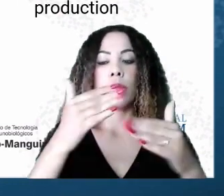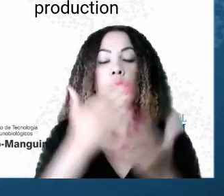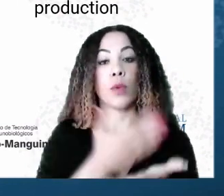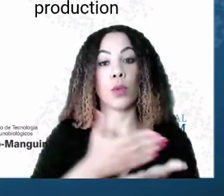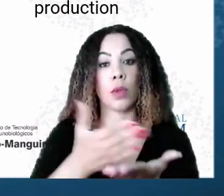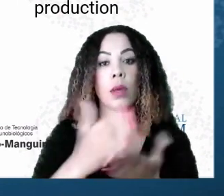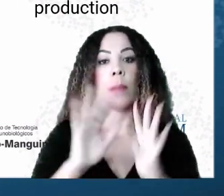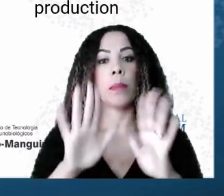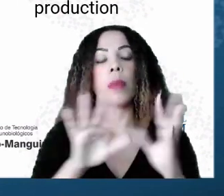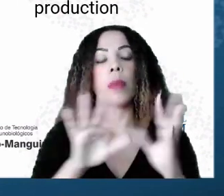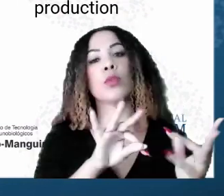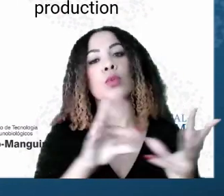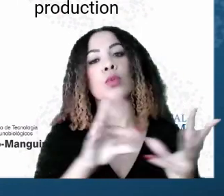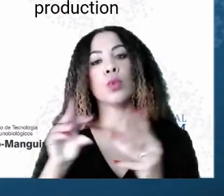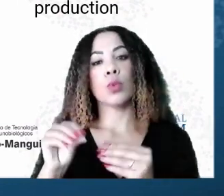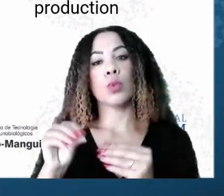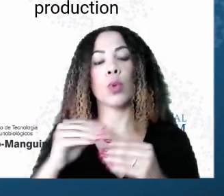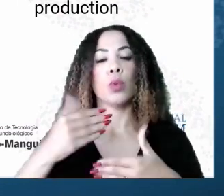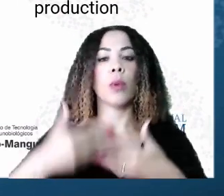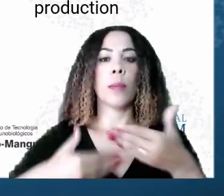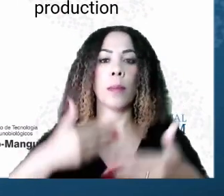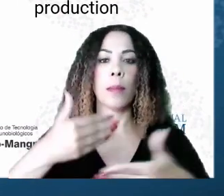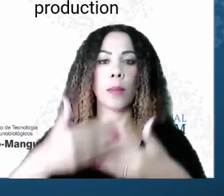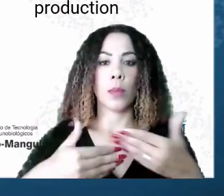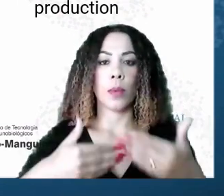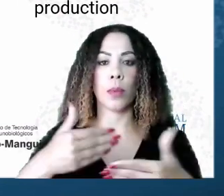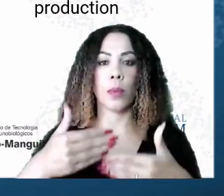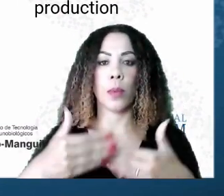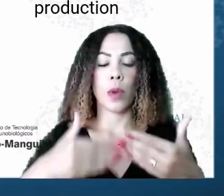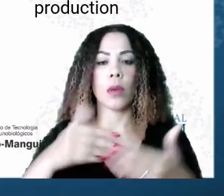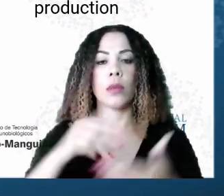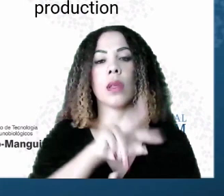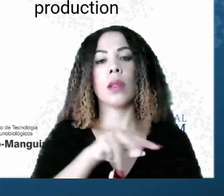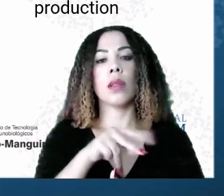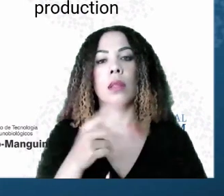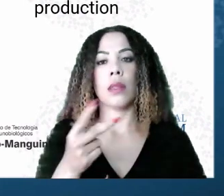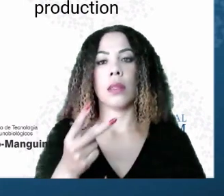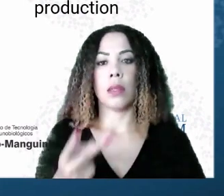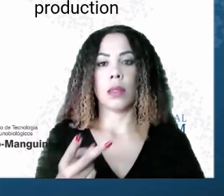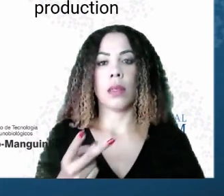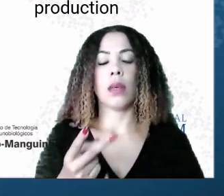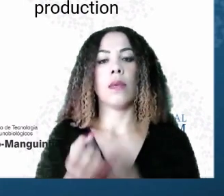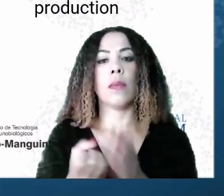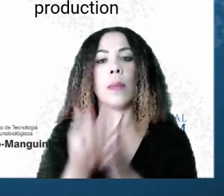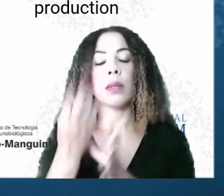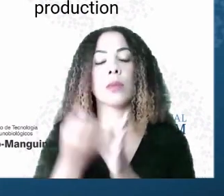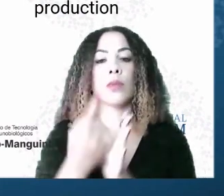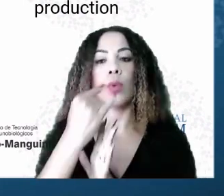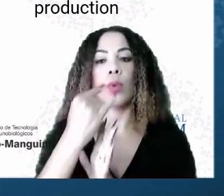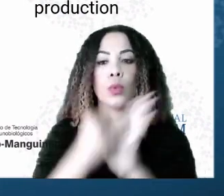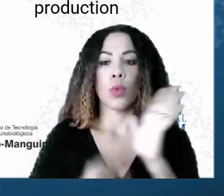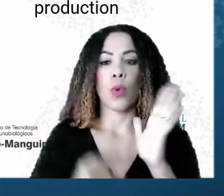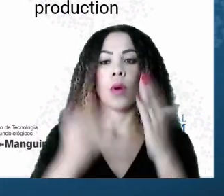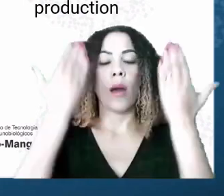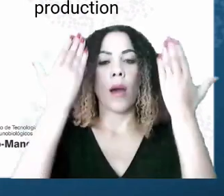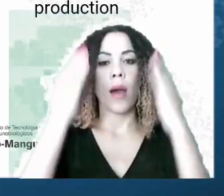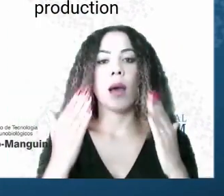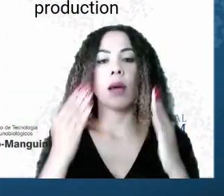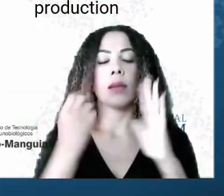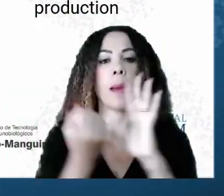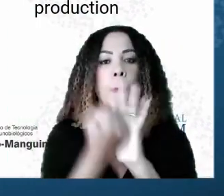todo o processo de transferência de produção de documentos, de análise de